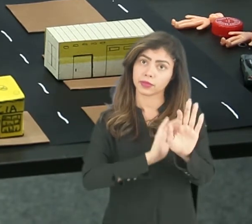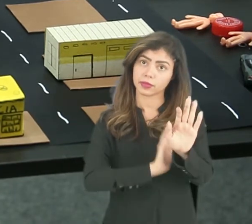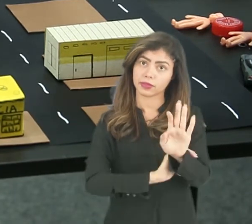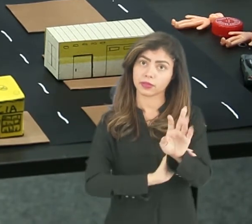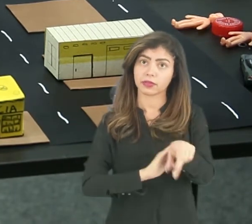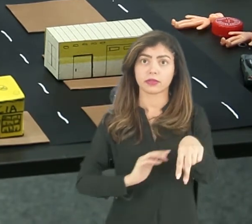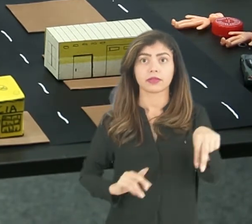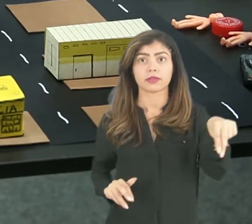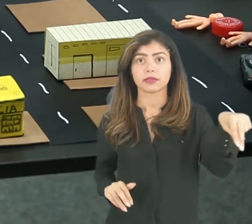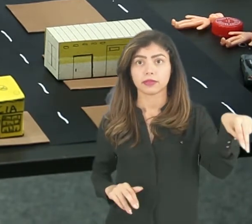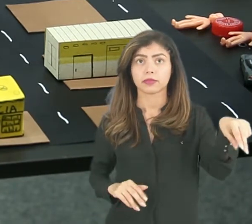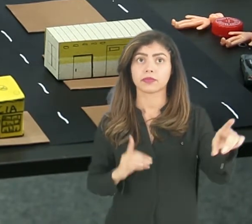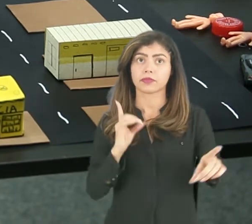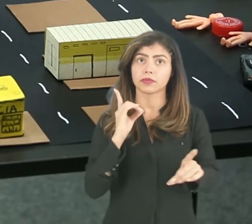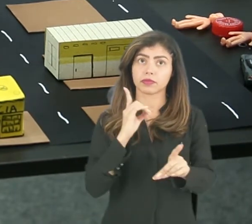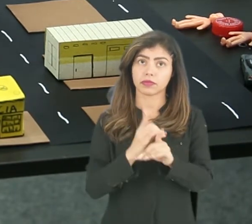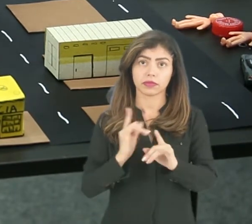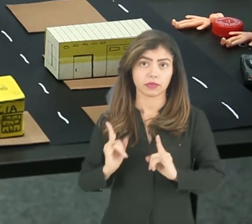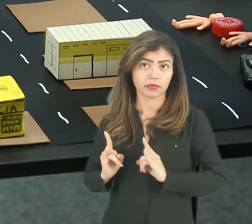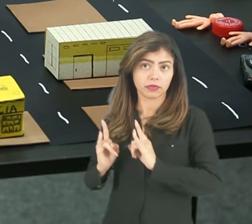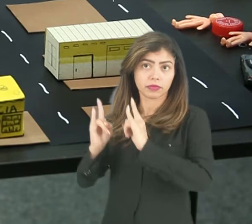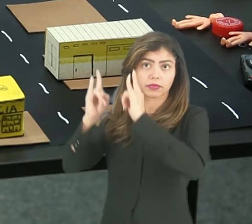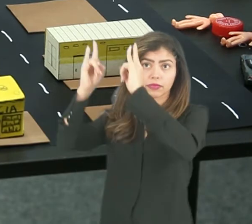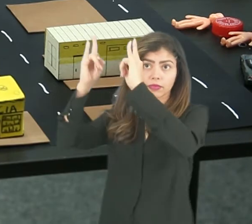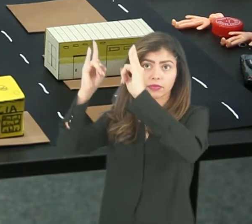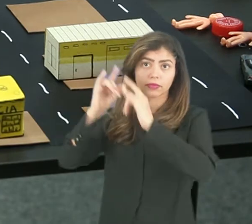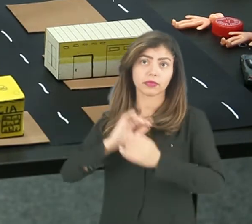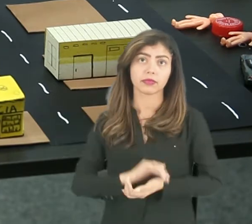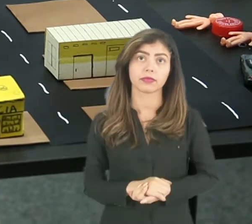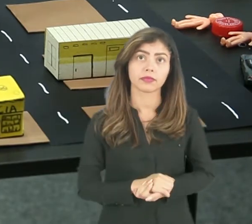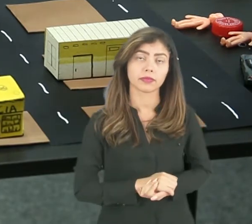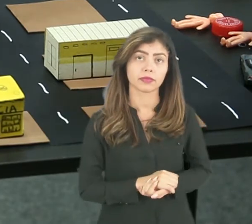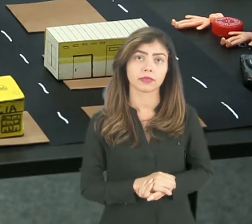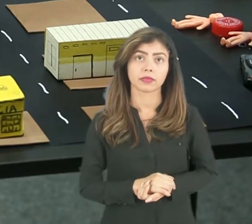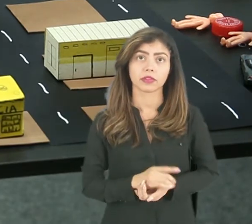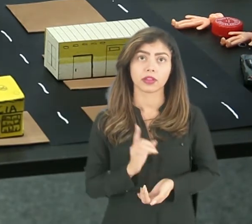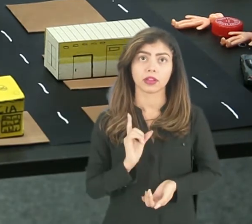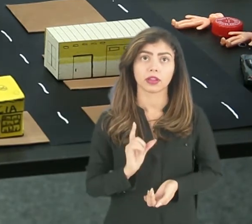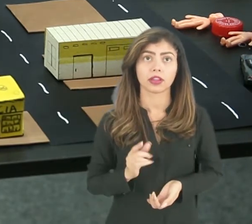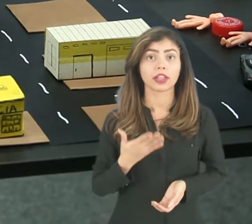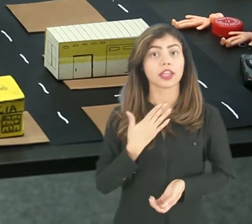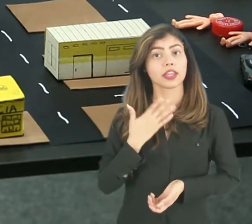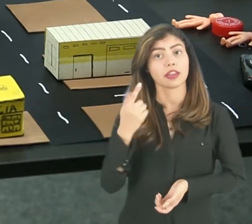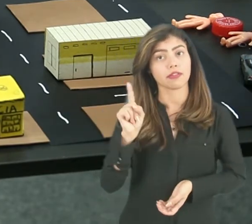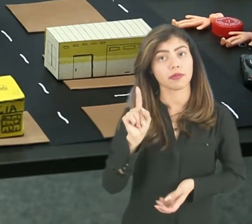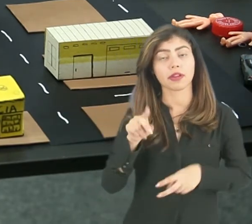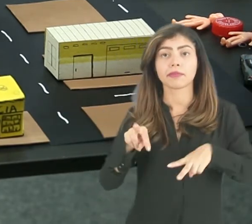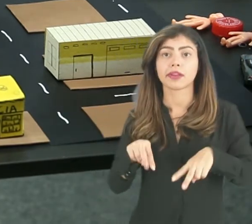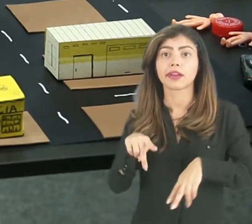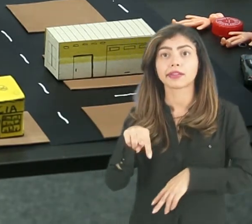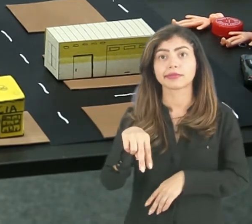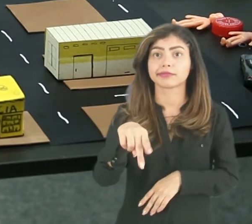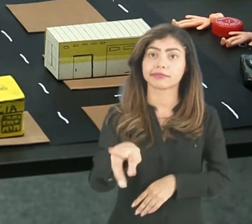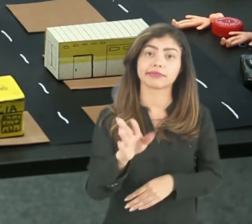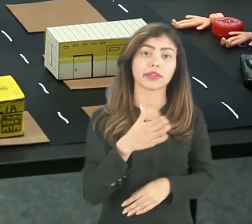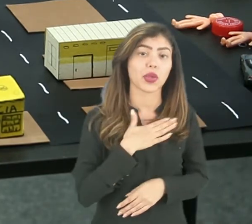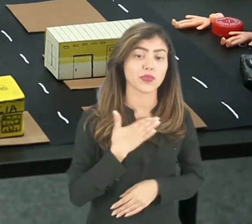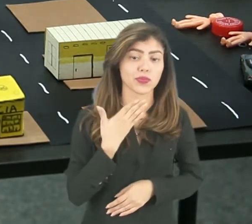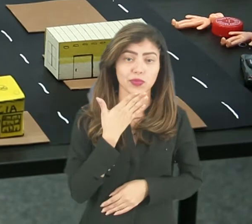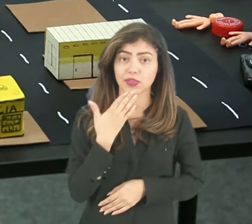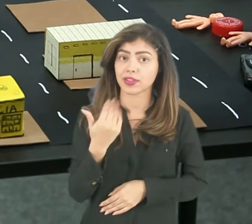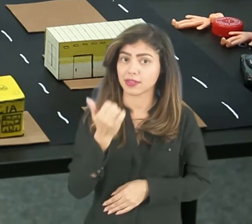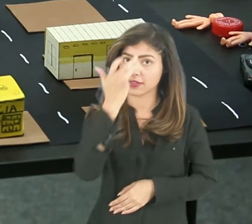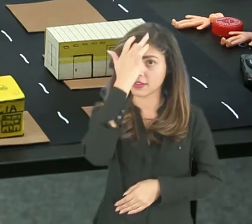esquerda, encontrei o prédio e vou seguindo até a minha casa, muito mais fácil para